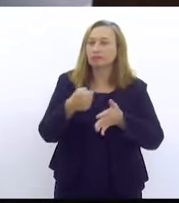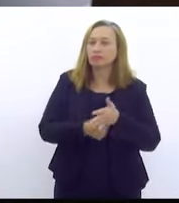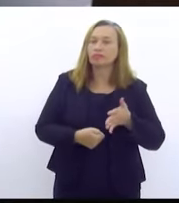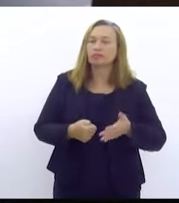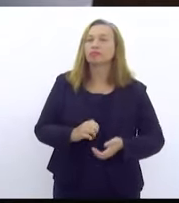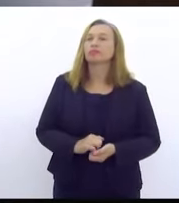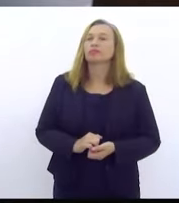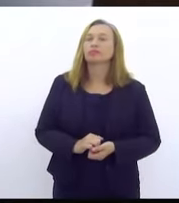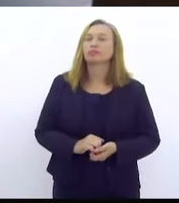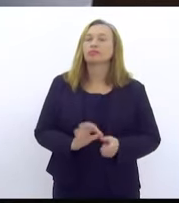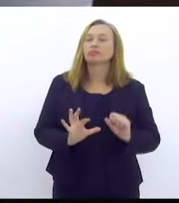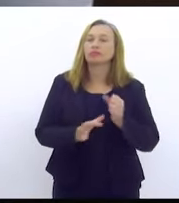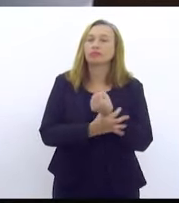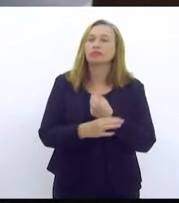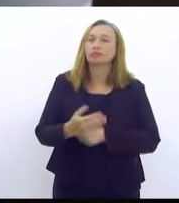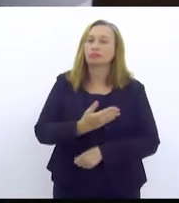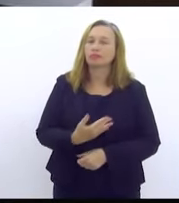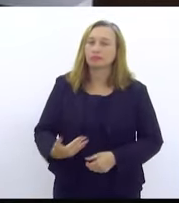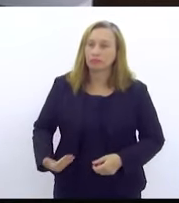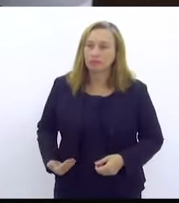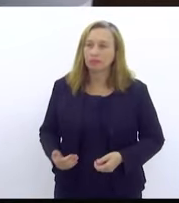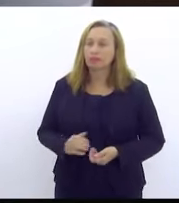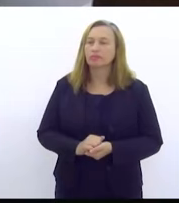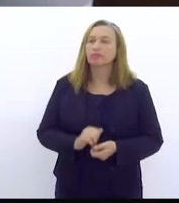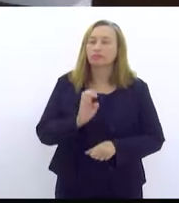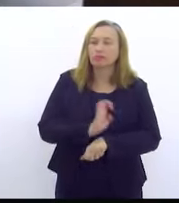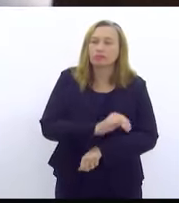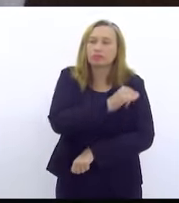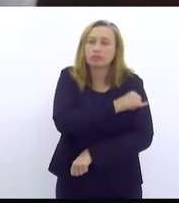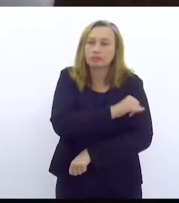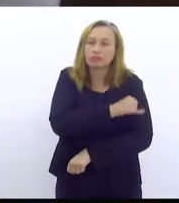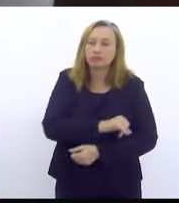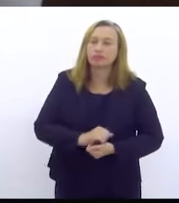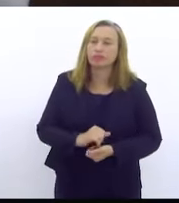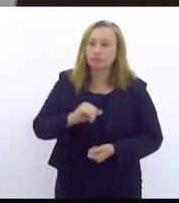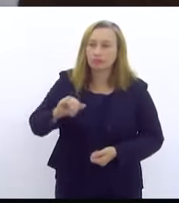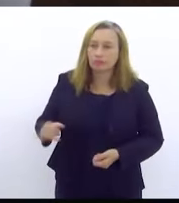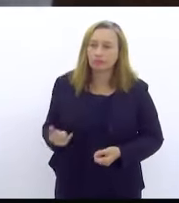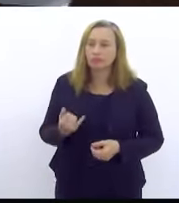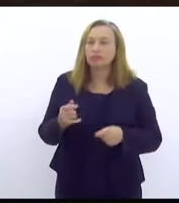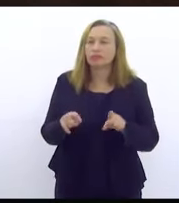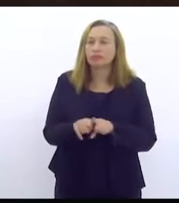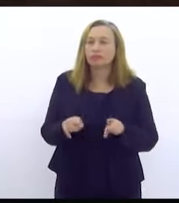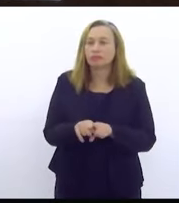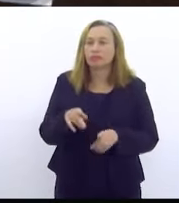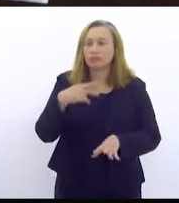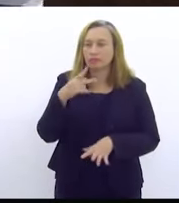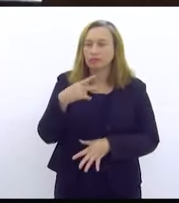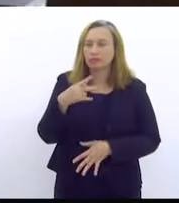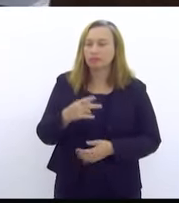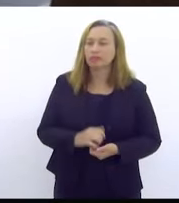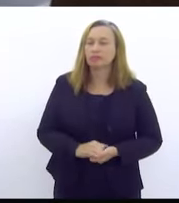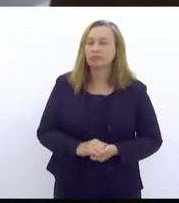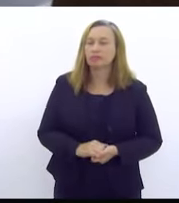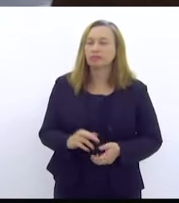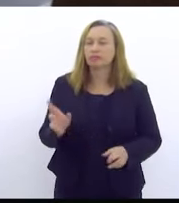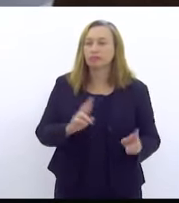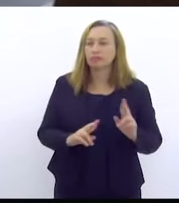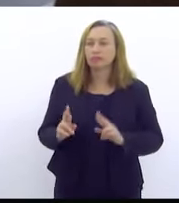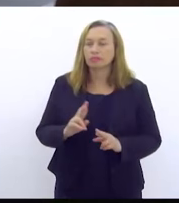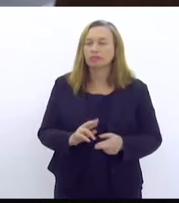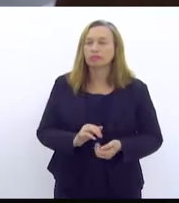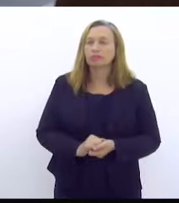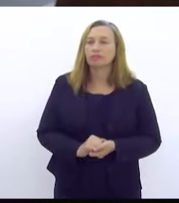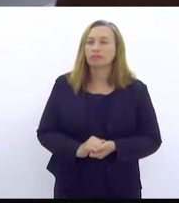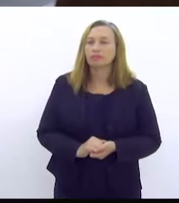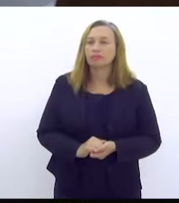prol da segurança pública do Estado do Rio de Janeiro. Aproveitar o ensejo aqui também para poder falar com relação à